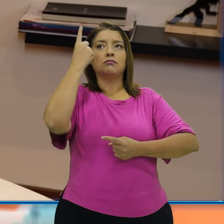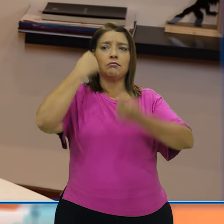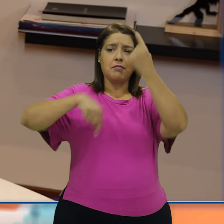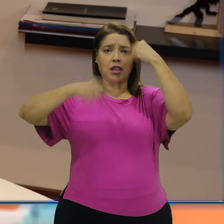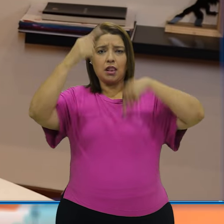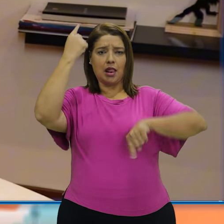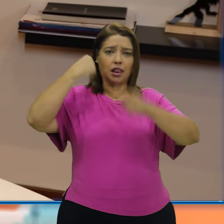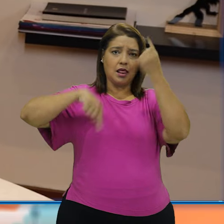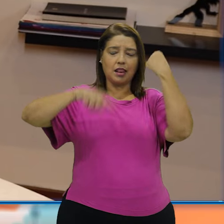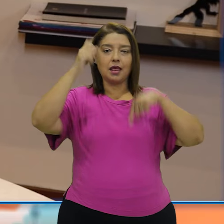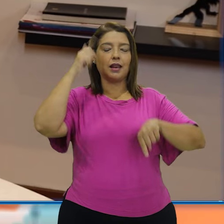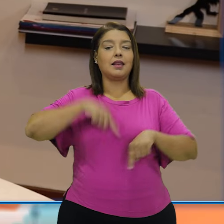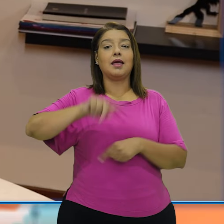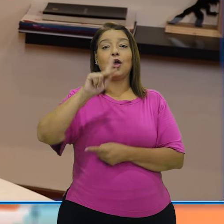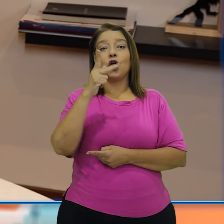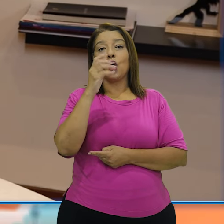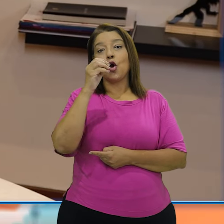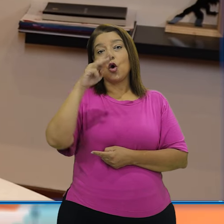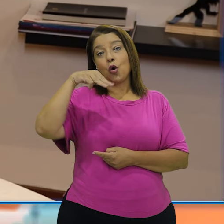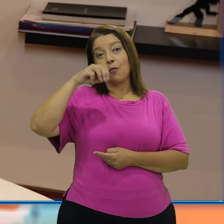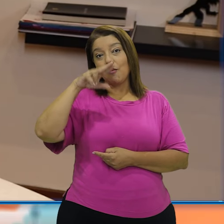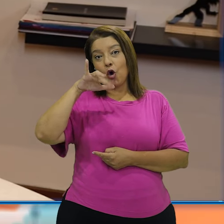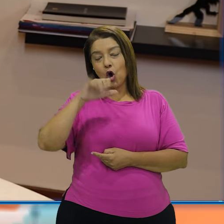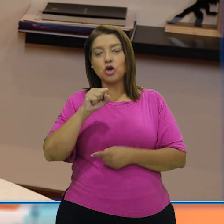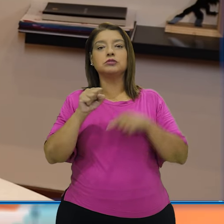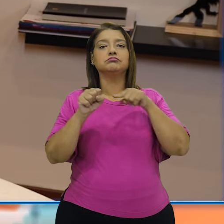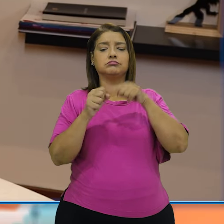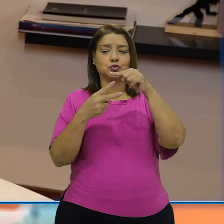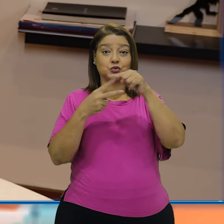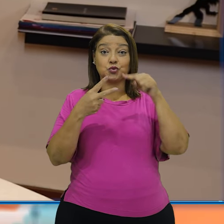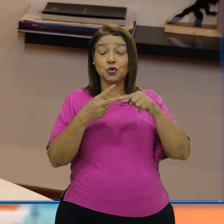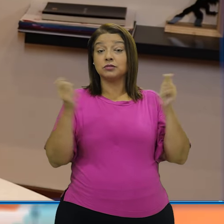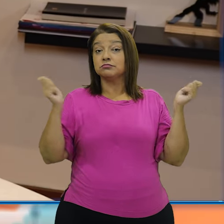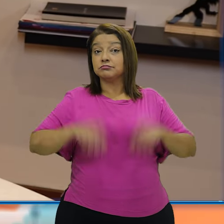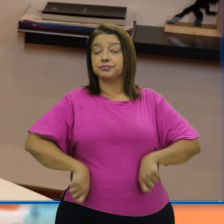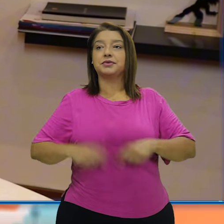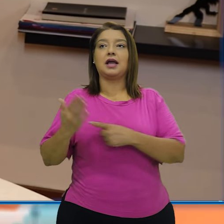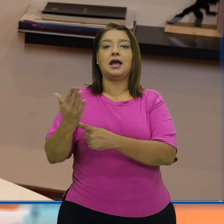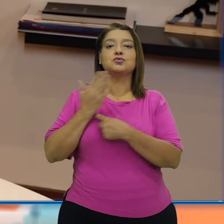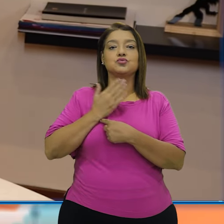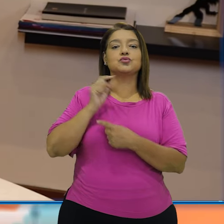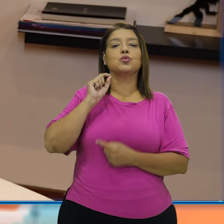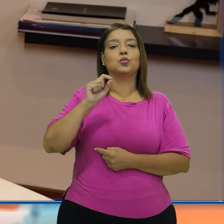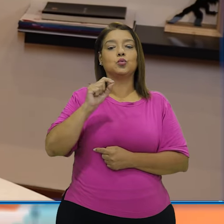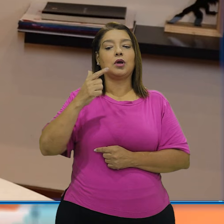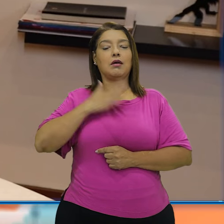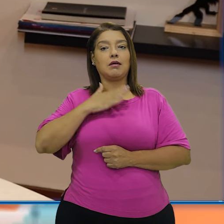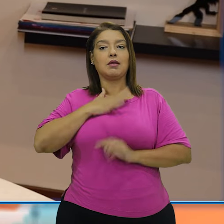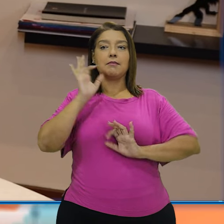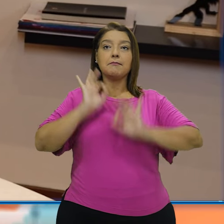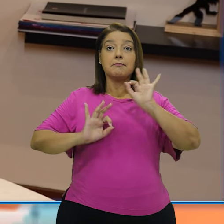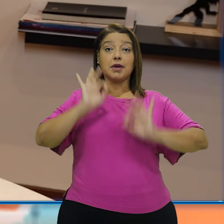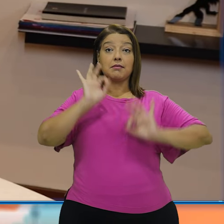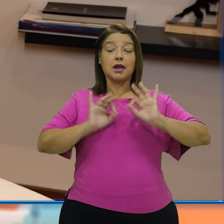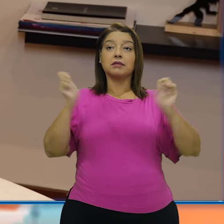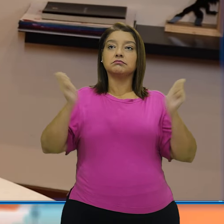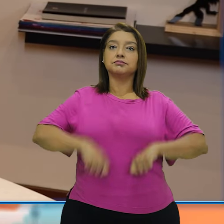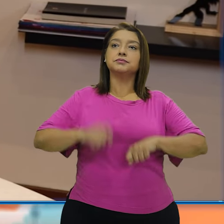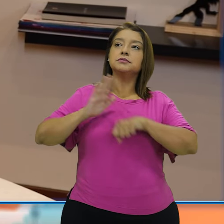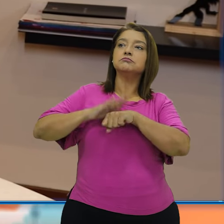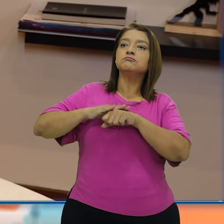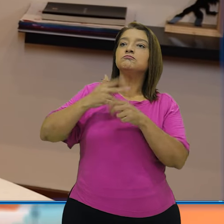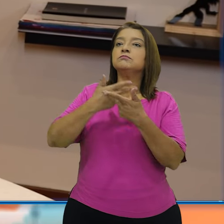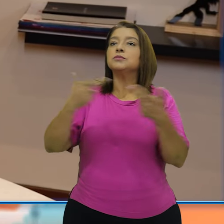são responsáveis pela liberação de hormônios como a adrenalina e o cortisol. Esses hormônios ajudam o corpo a se preparar para lidar com